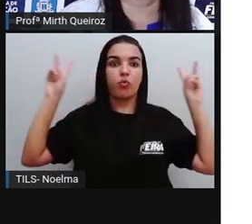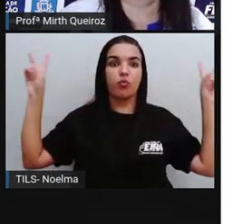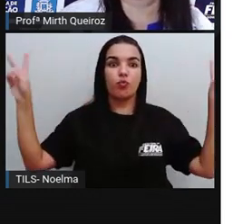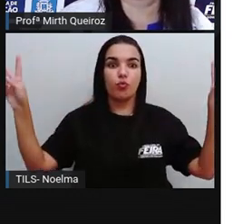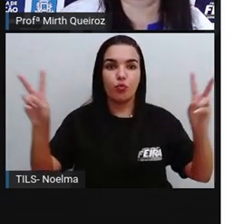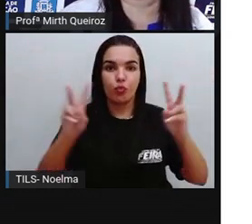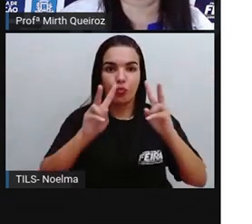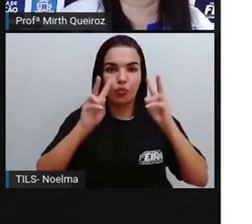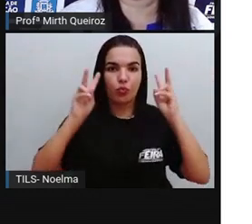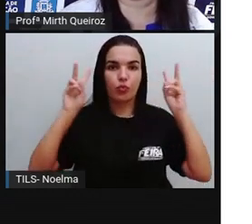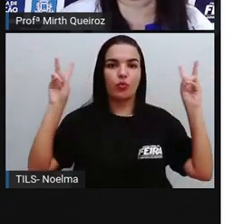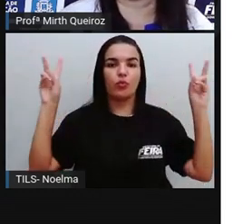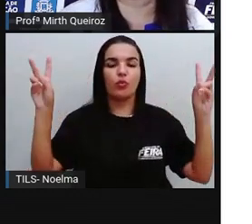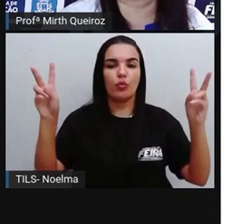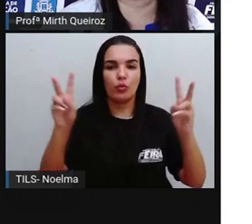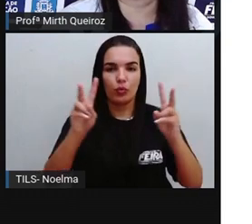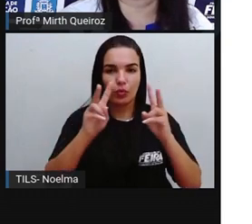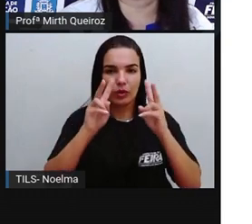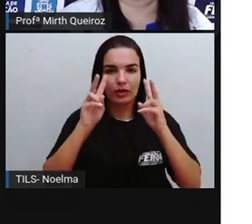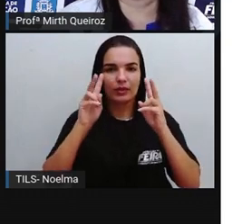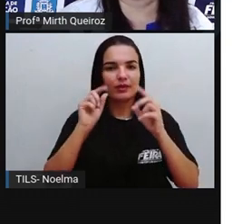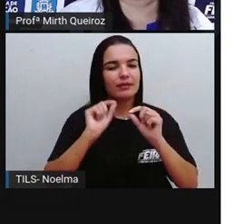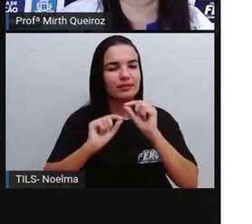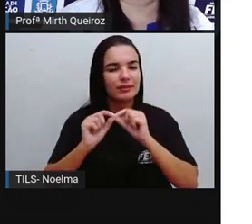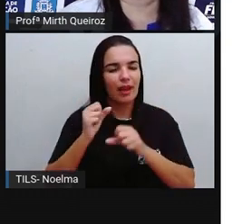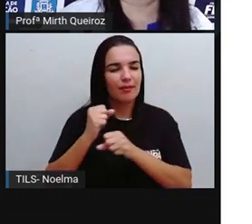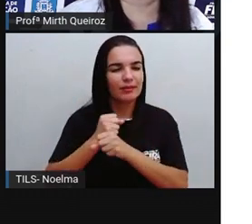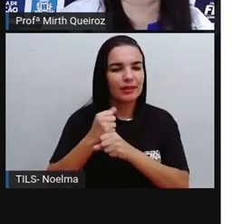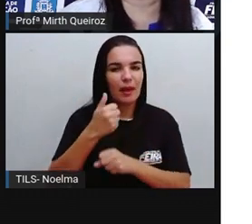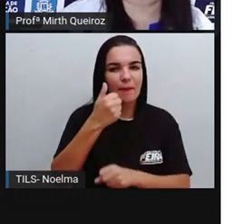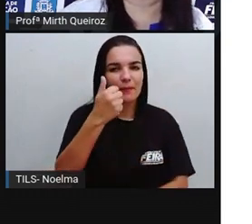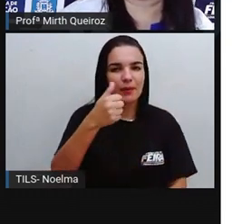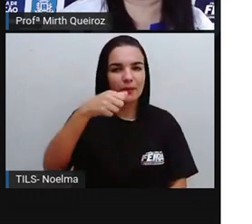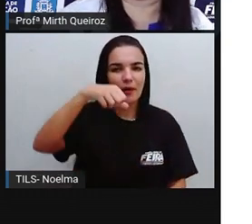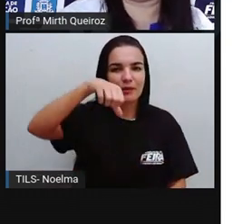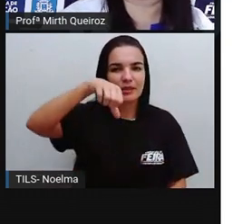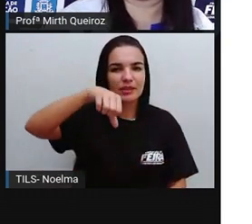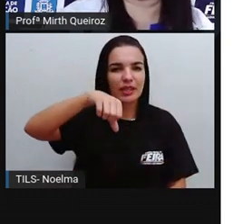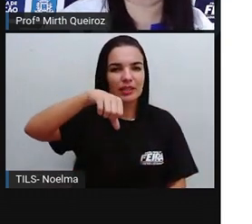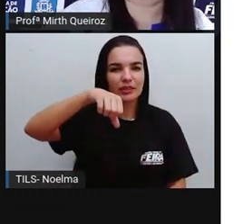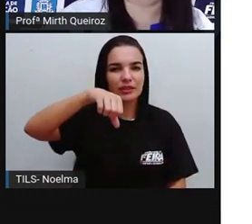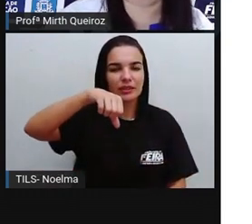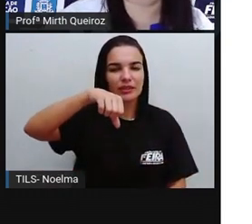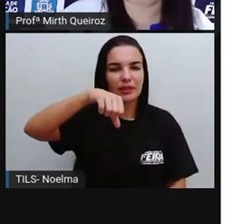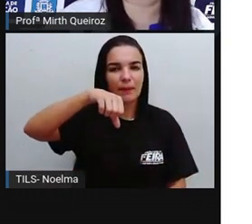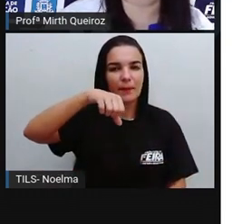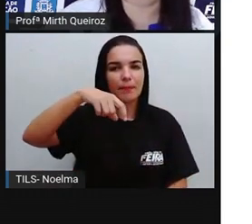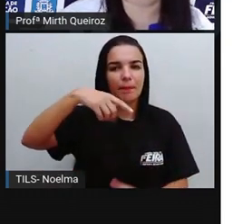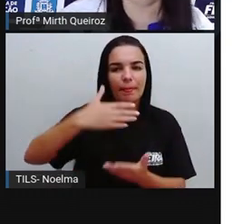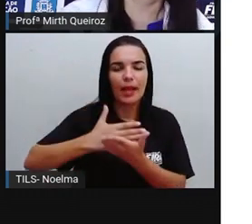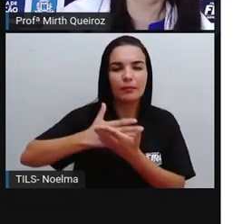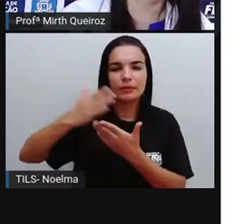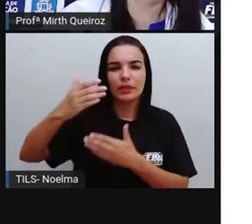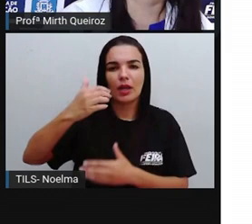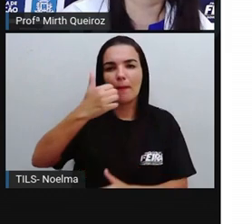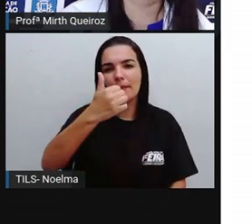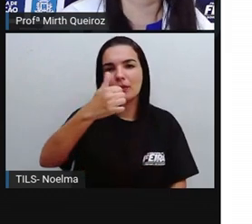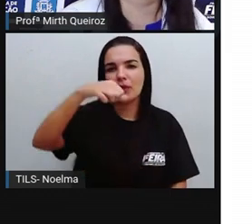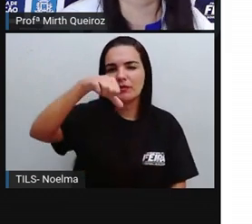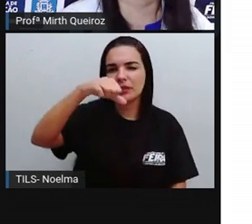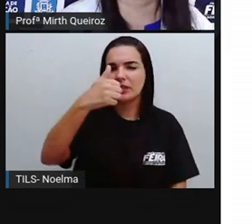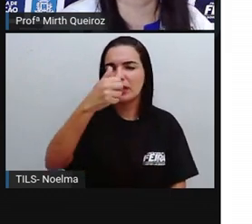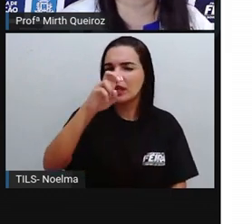Que nasceu aí em essa obra, né? Ela surgiu aí mais ou menos lá